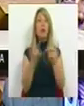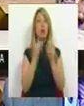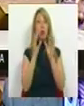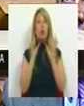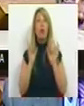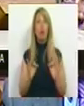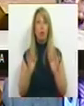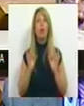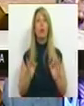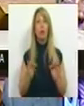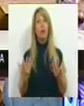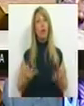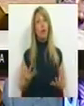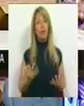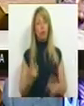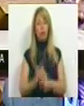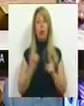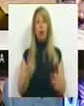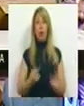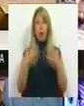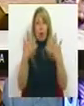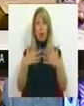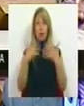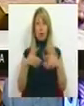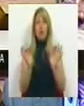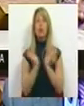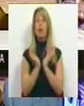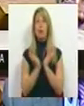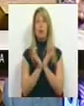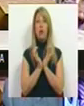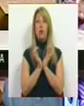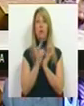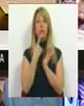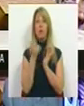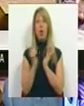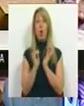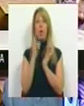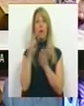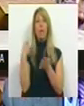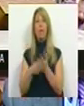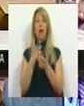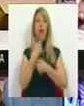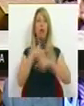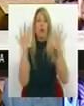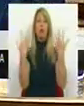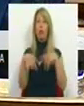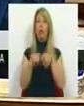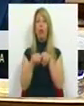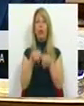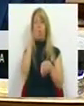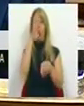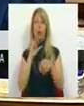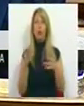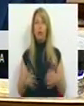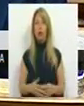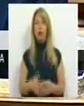e prudente, porque o orçamento da Segurança Social não pode ser o pagador de todas as políticas do Governo.